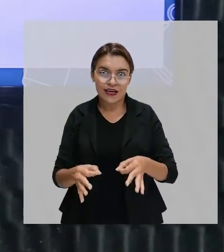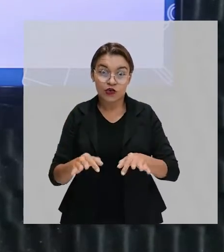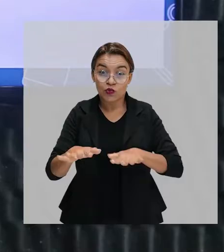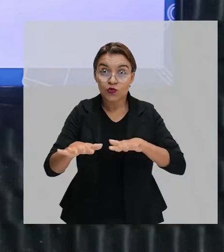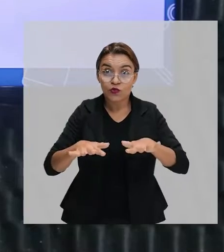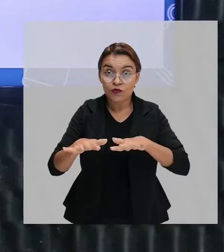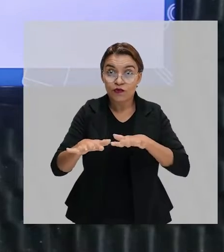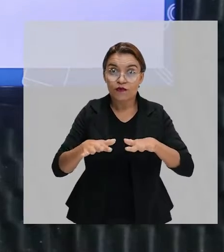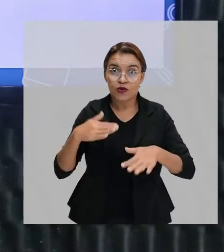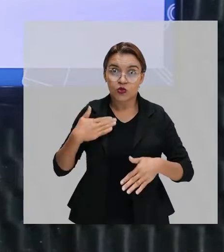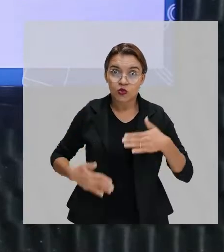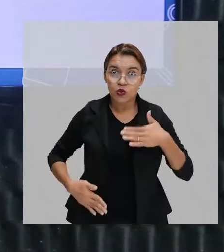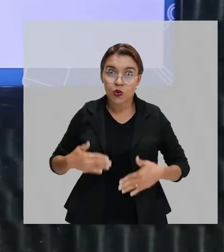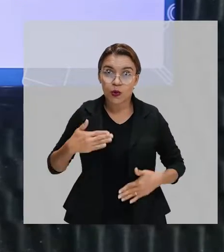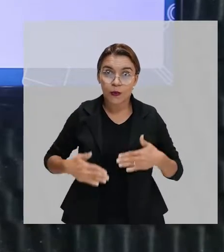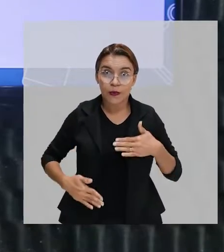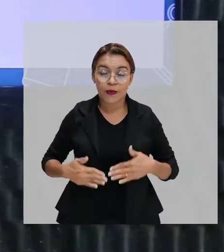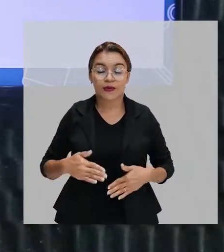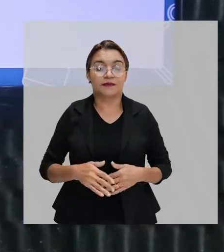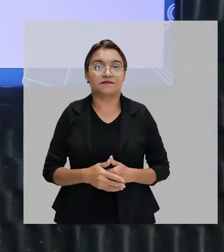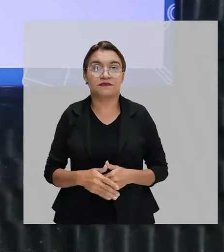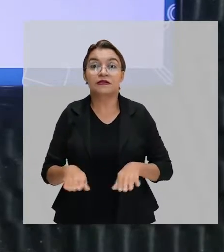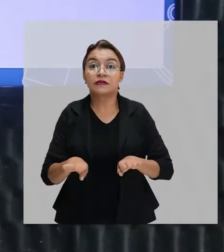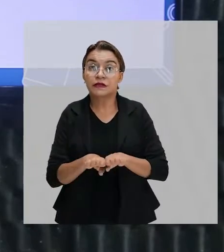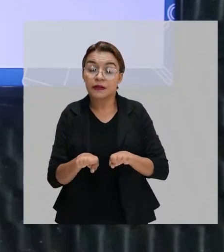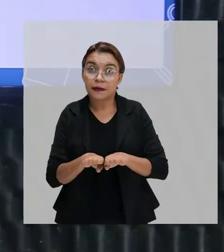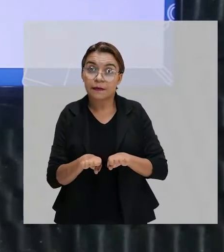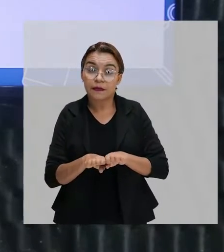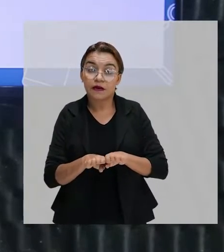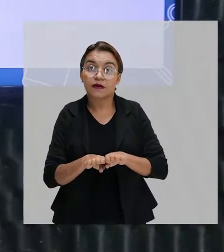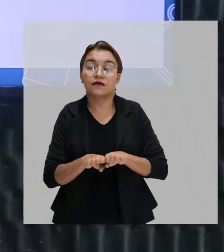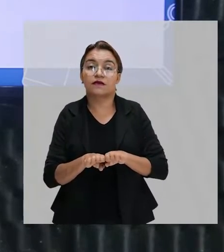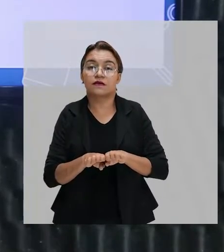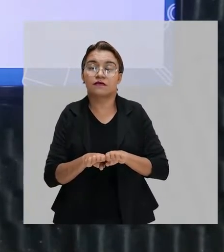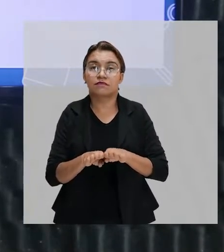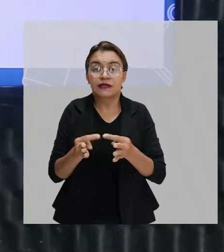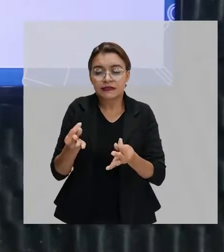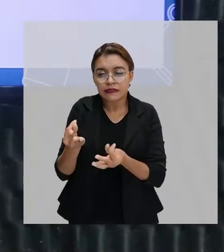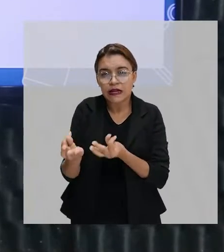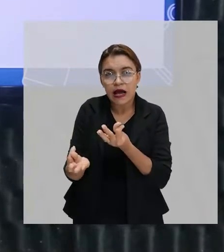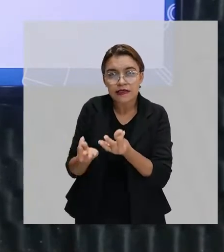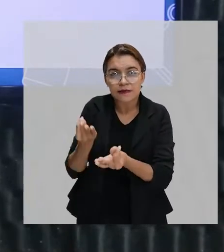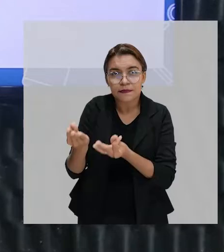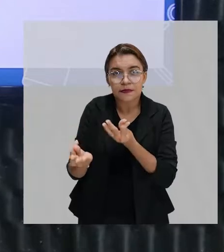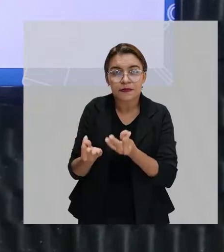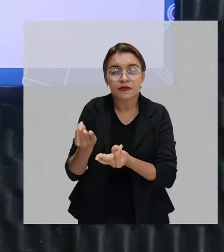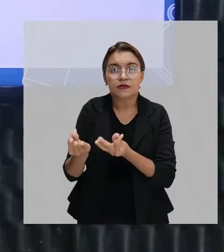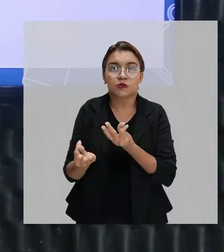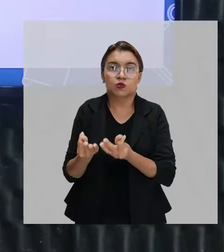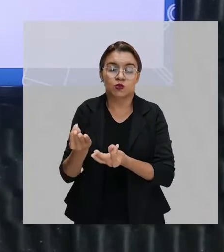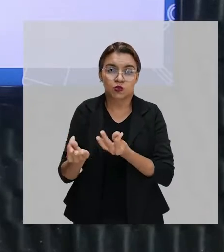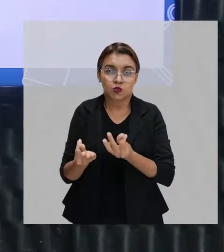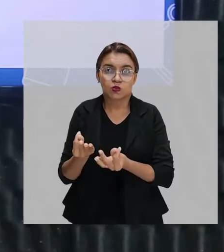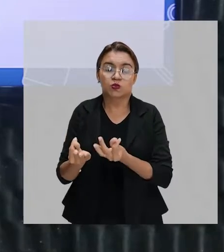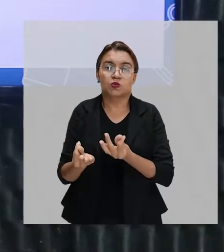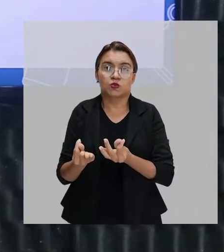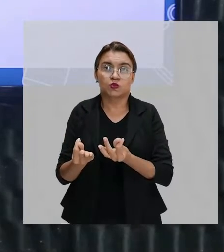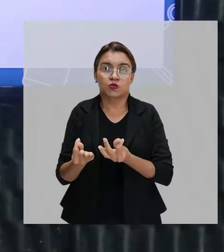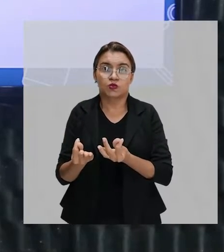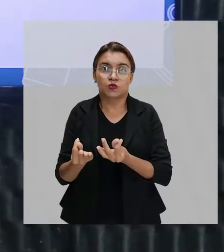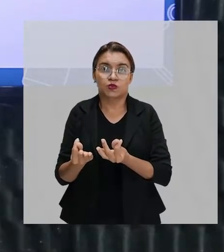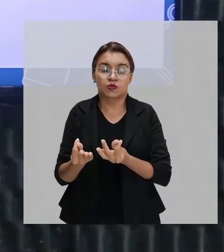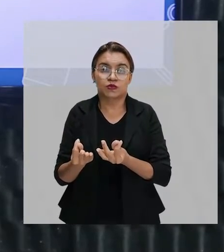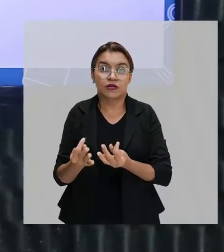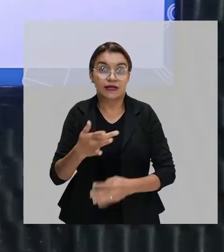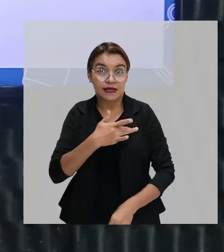corporais e motores trabalha também no sentido terapêutico na manutenção e Reabilitação